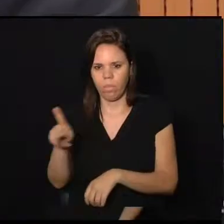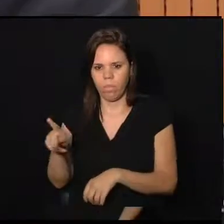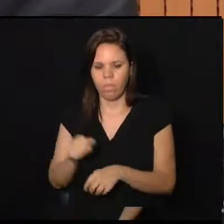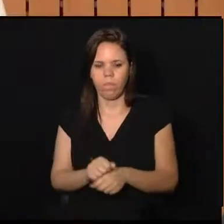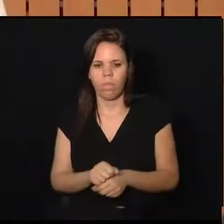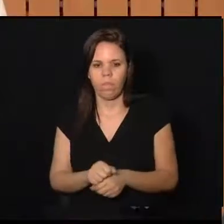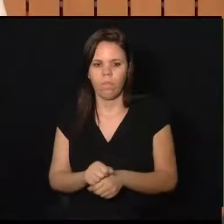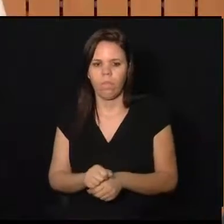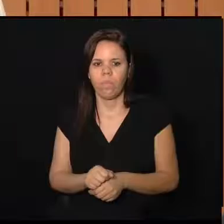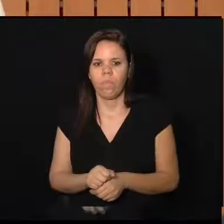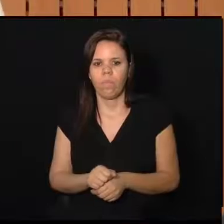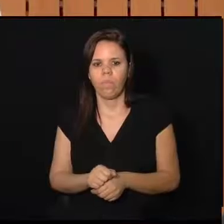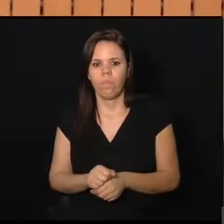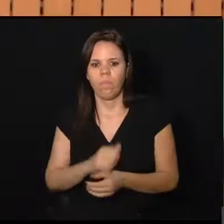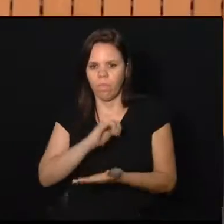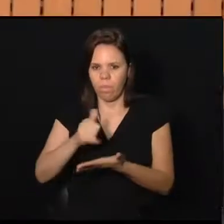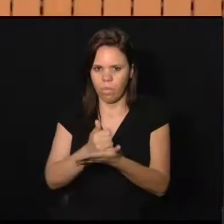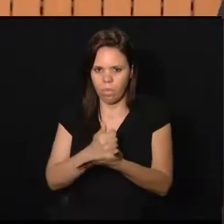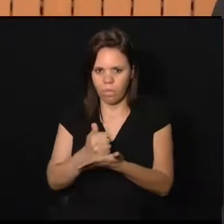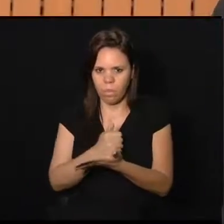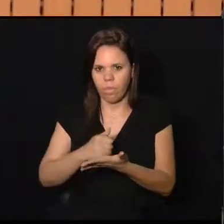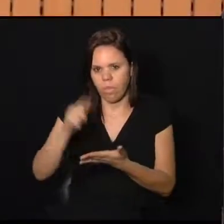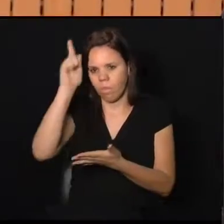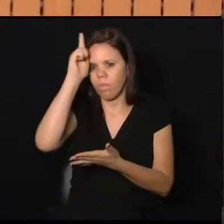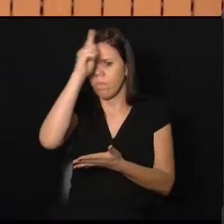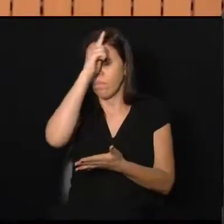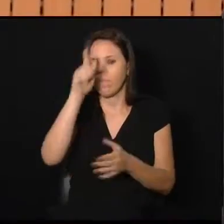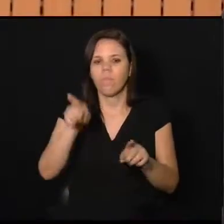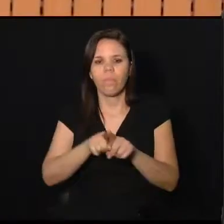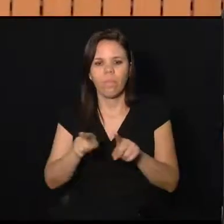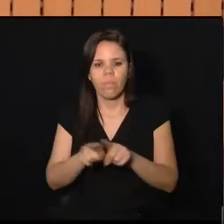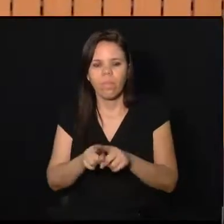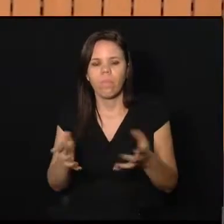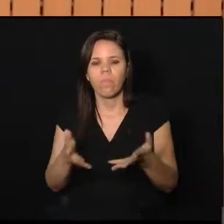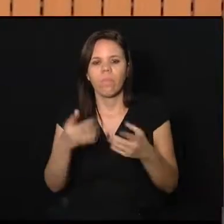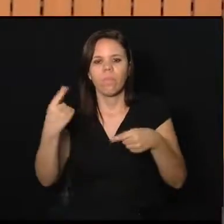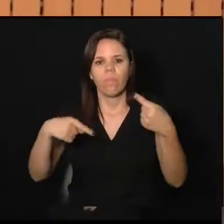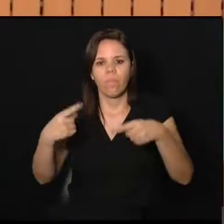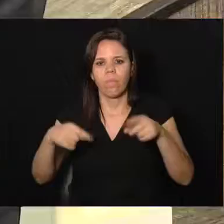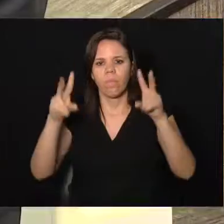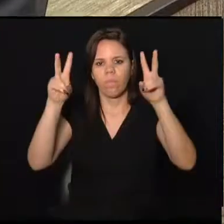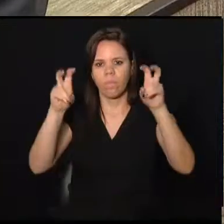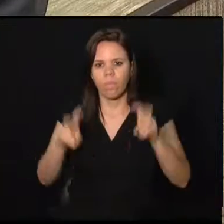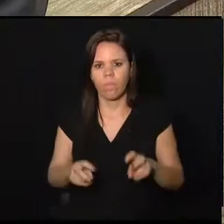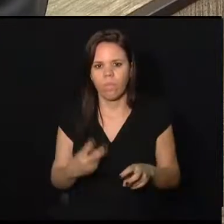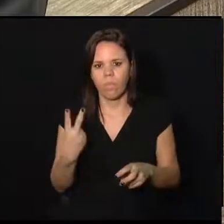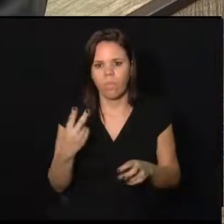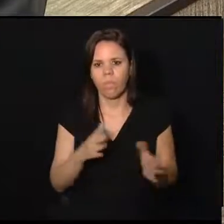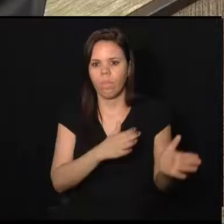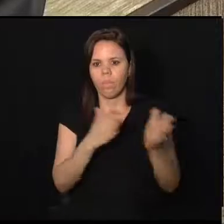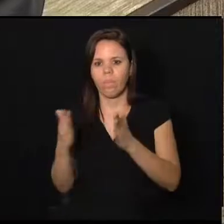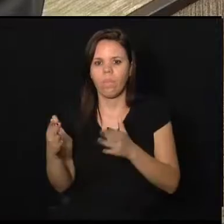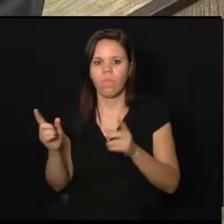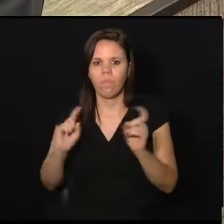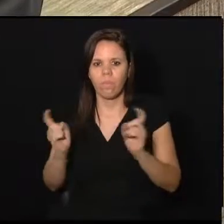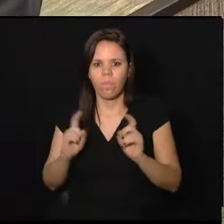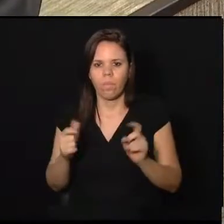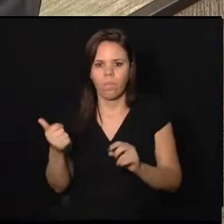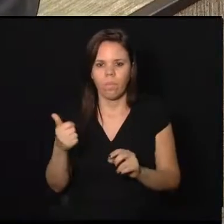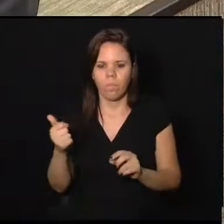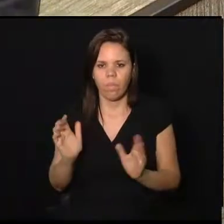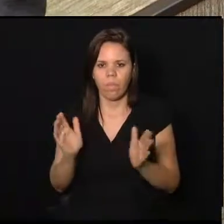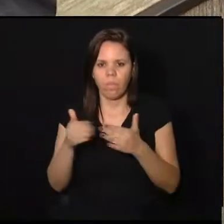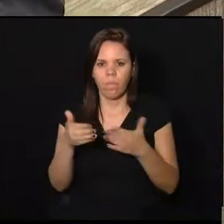Alberto, Jorge da Farmácia e Gustavo Peta, que presidiu a discussão, que foi dividida em duas partes, sendo a primeira